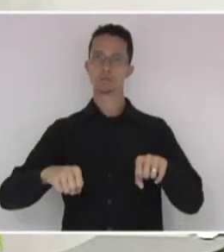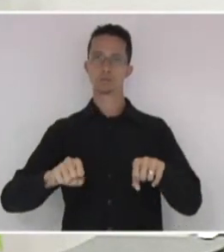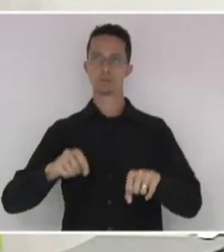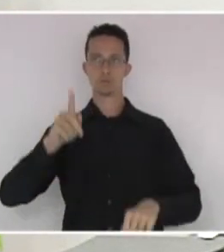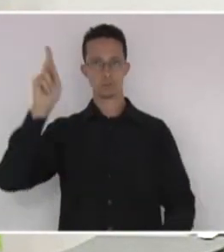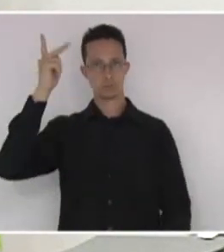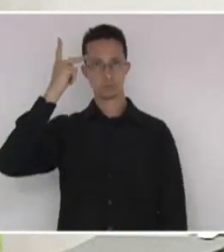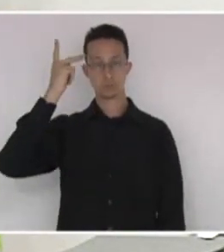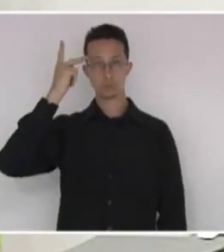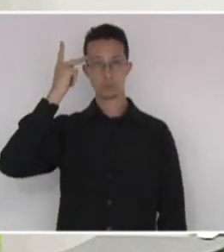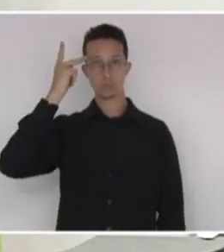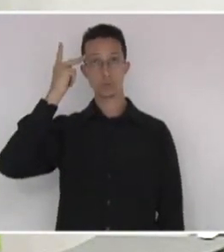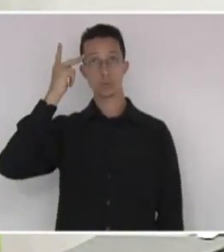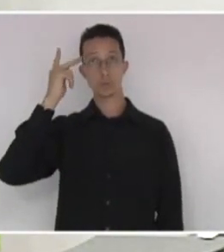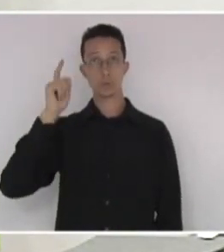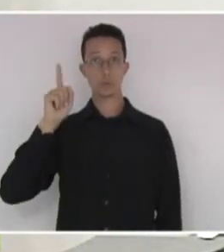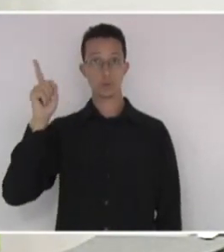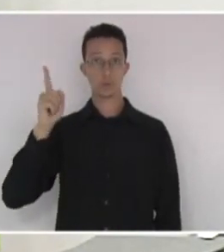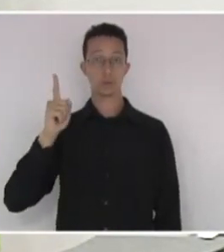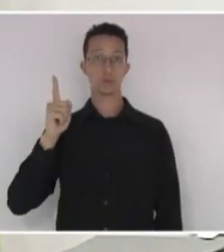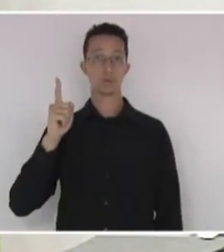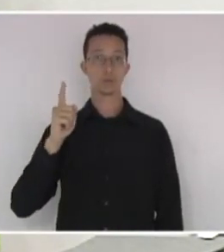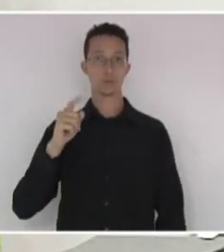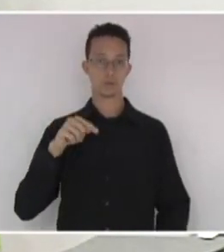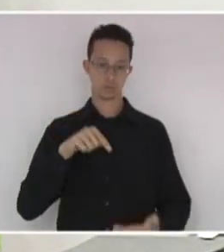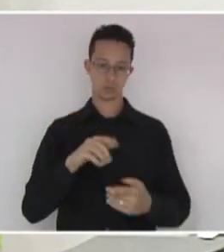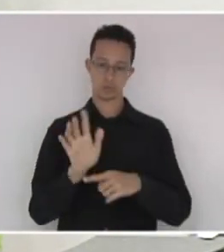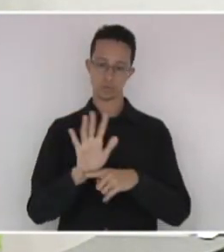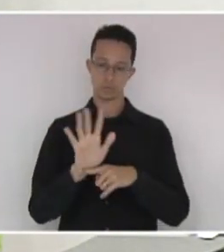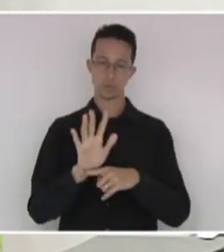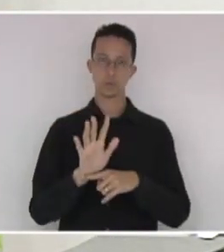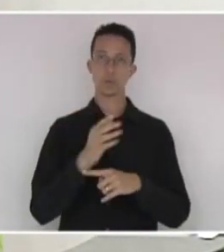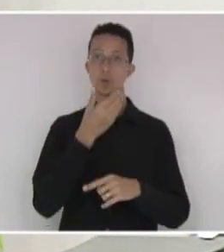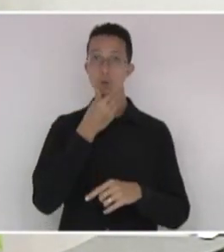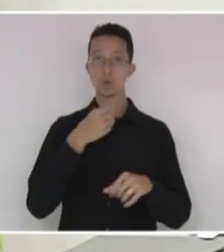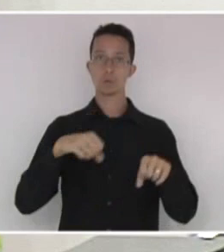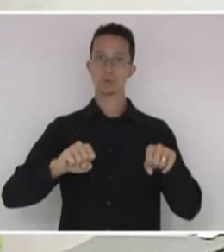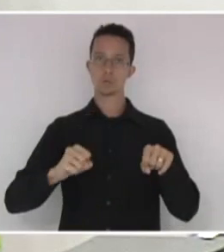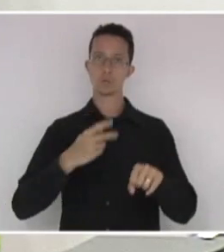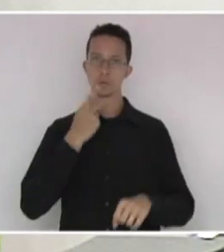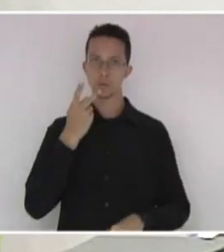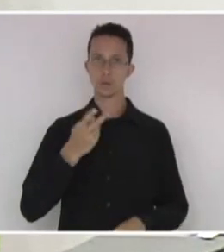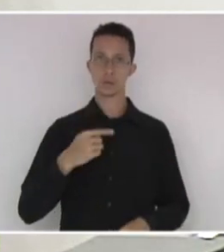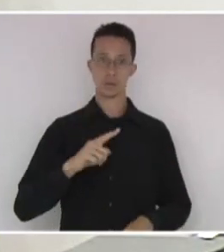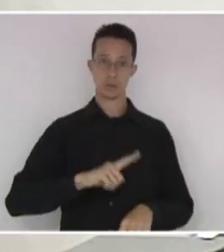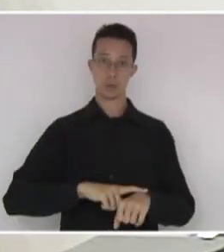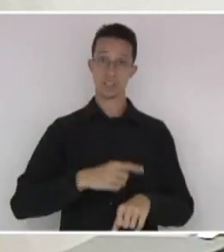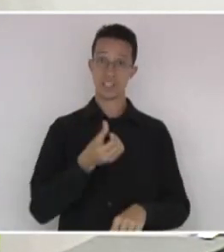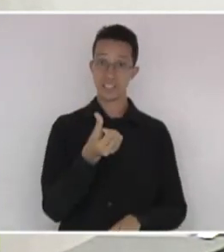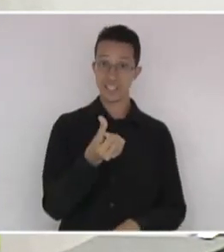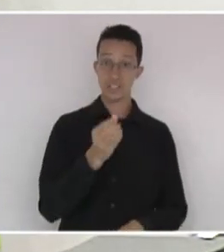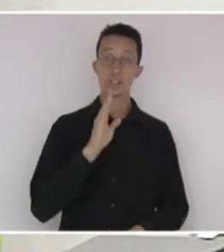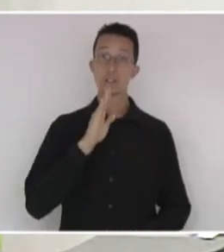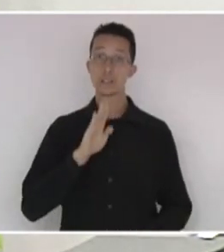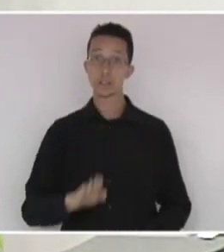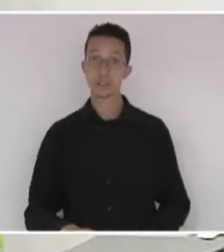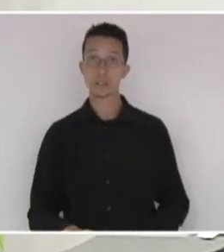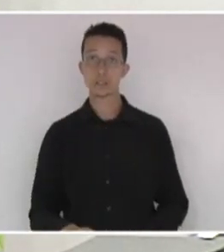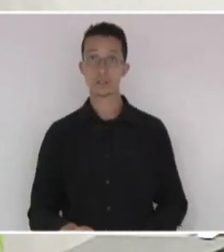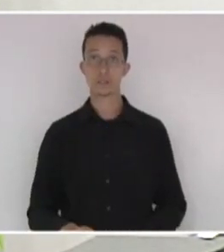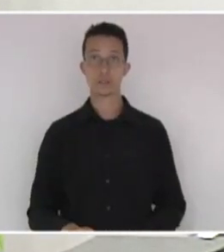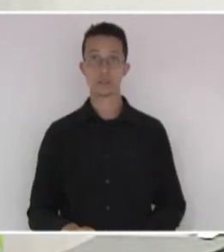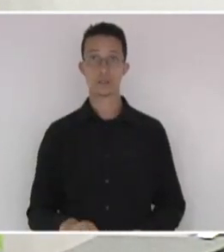receberam, que ele disse, agora são 6 horas da tarde, eu passei aqui nesse cruzamento às 6 da manhã, quando estava